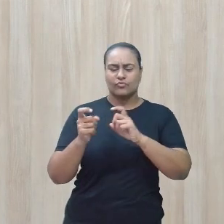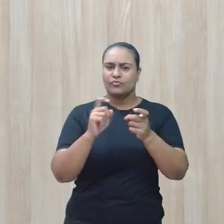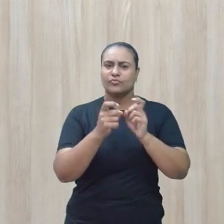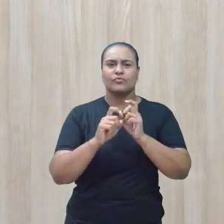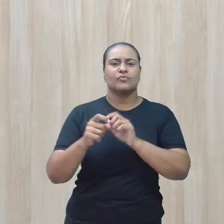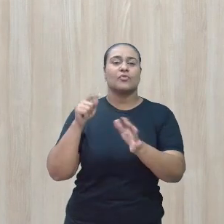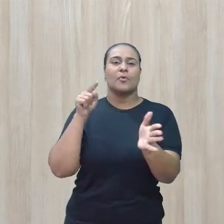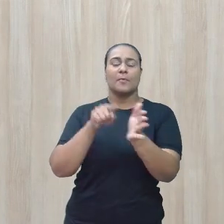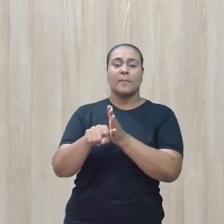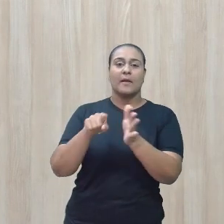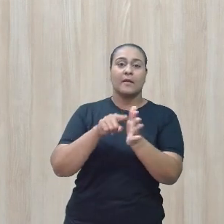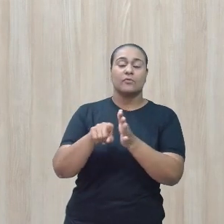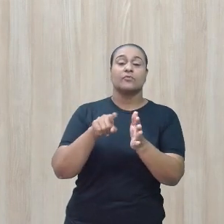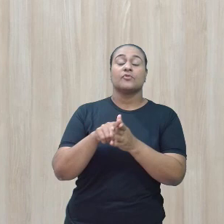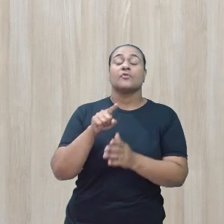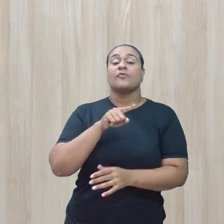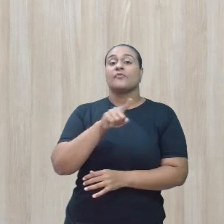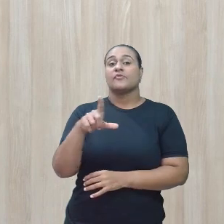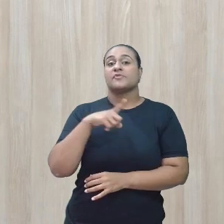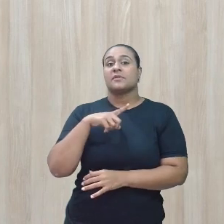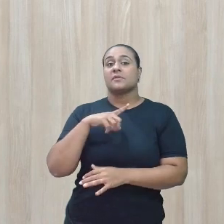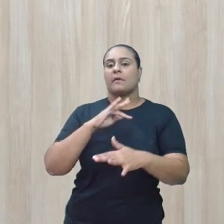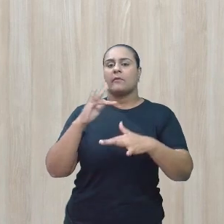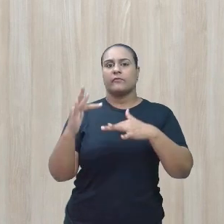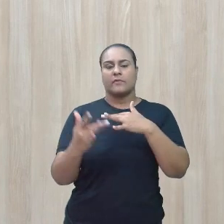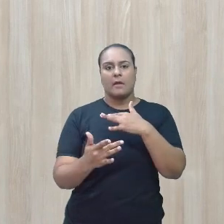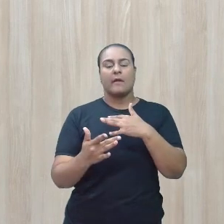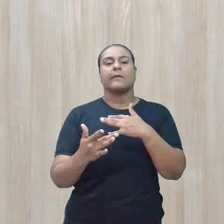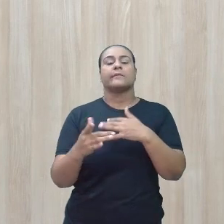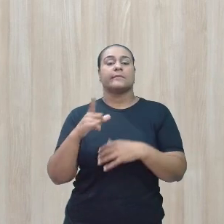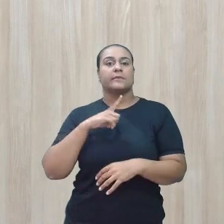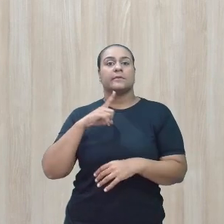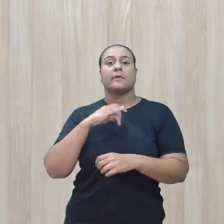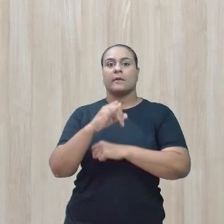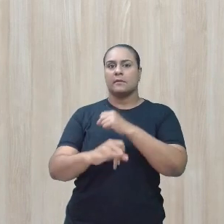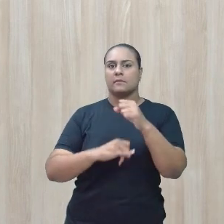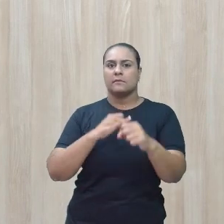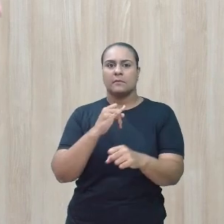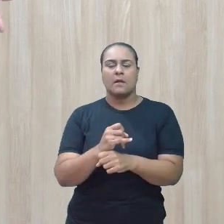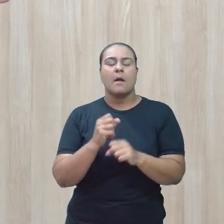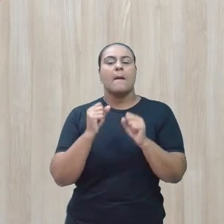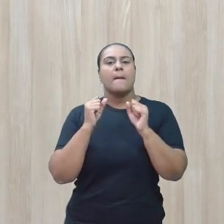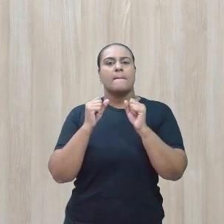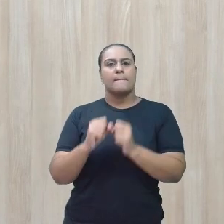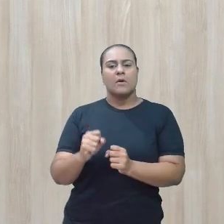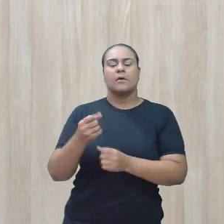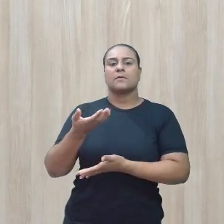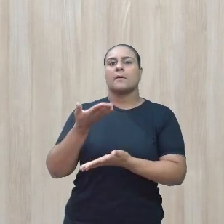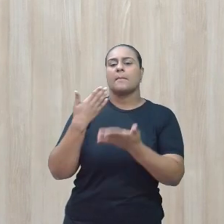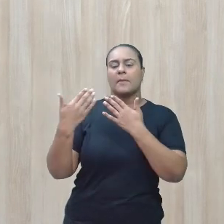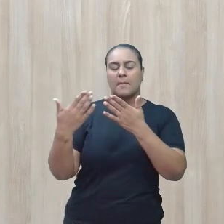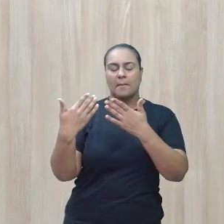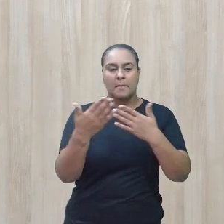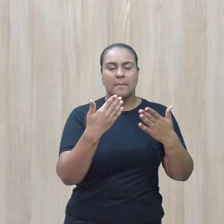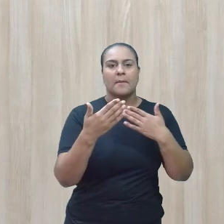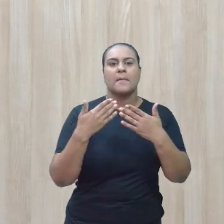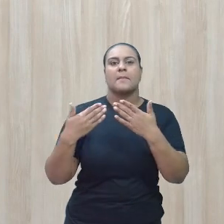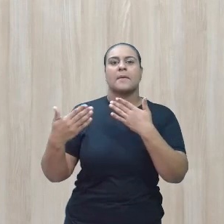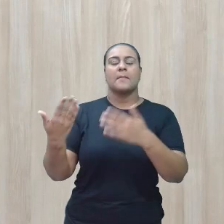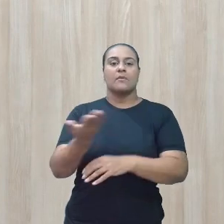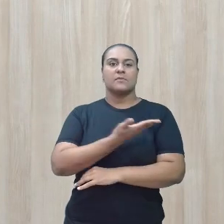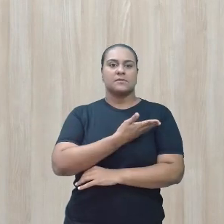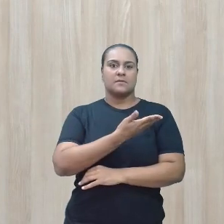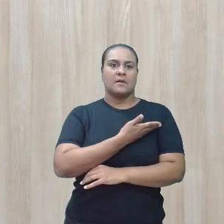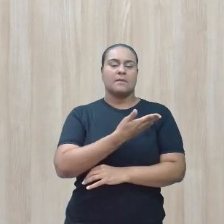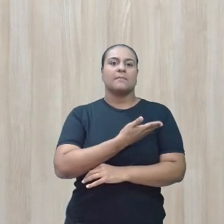agora uma rede social, vocês têm a internet, que vocês podem dialogar diretamente com os colegas de vocês de sala de aula. Vamos trocar ideias,